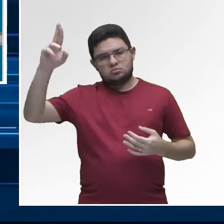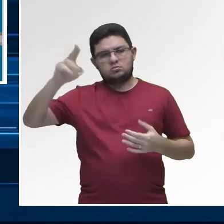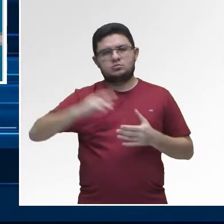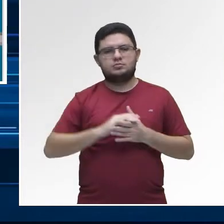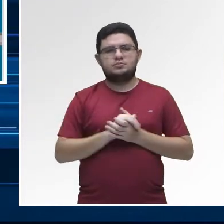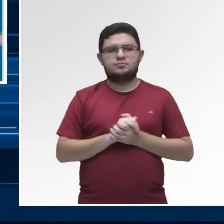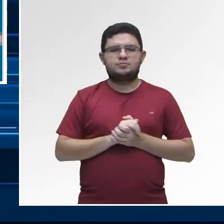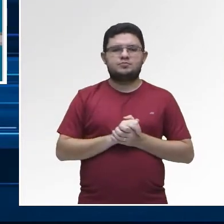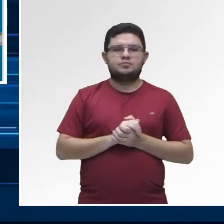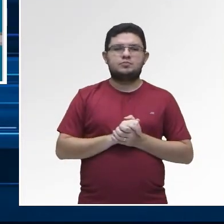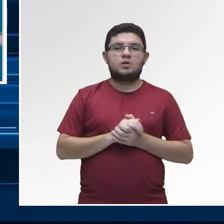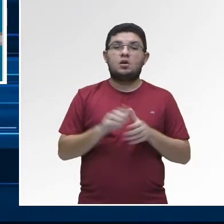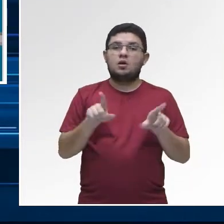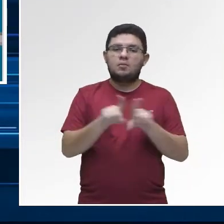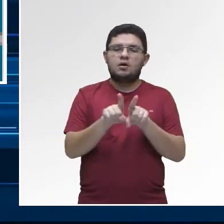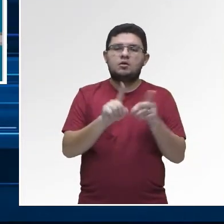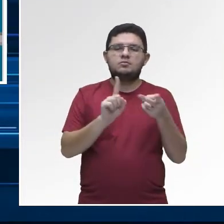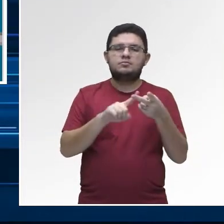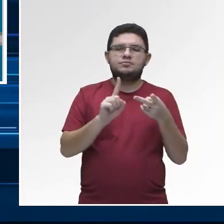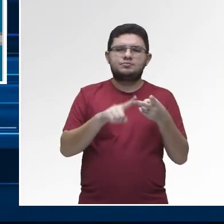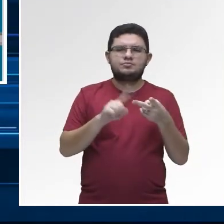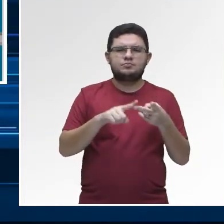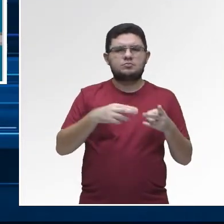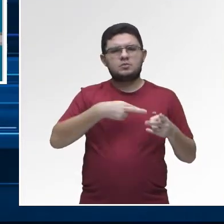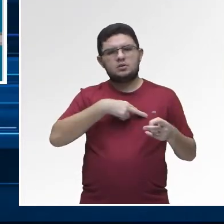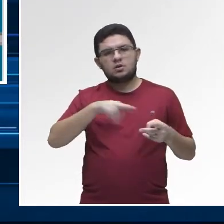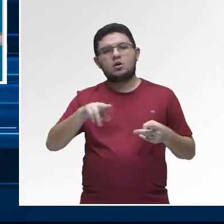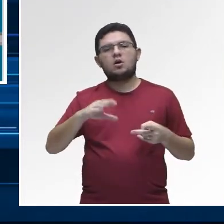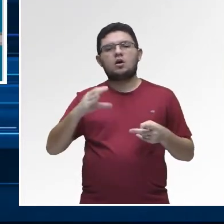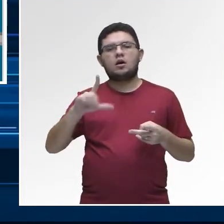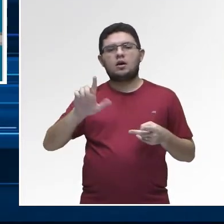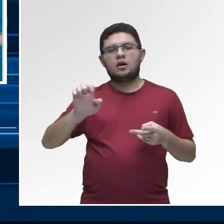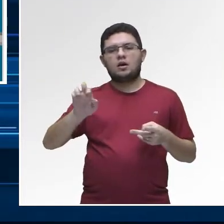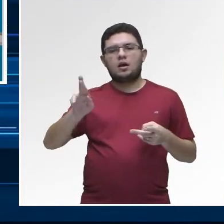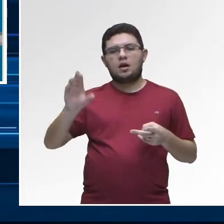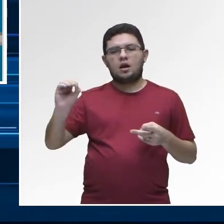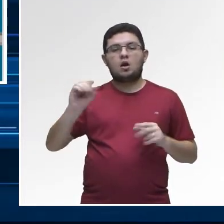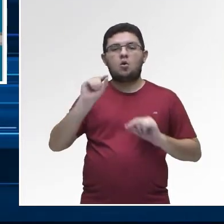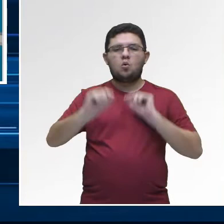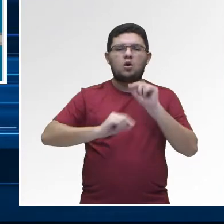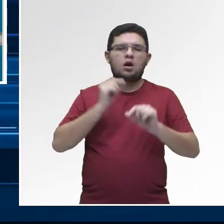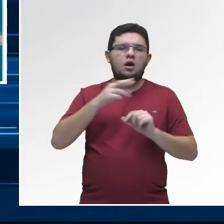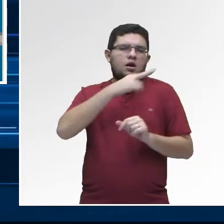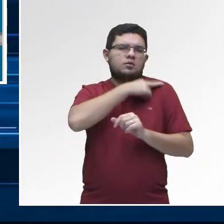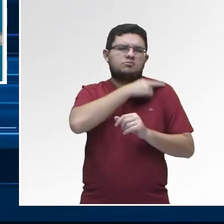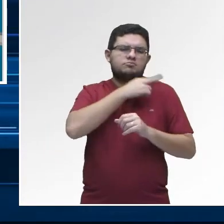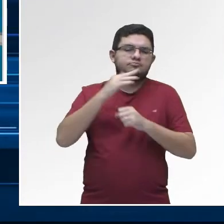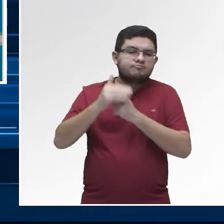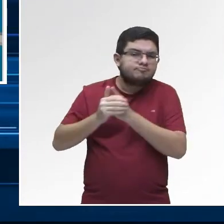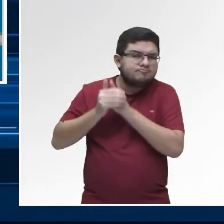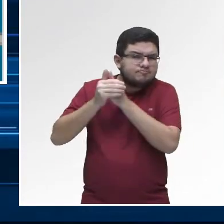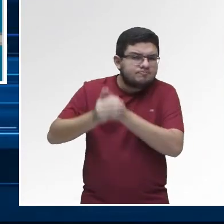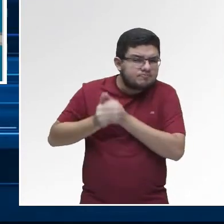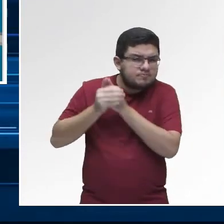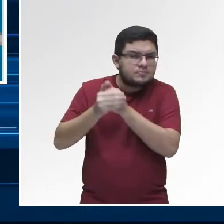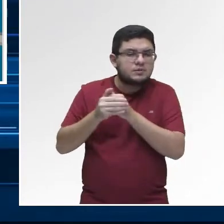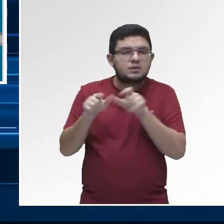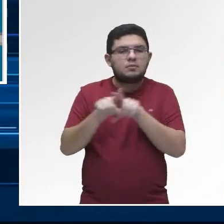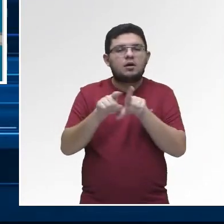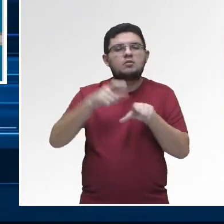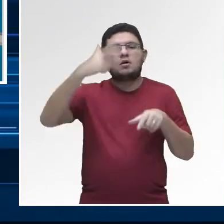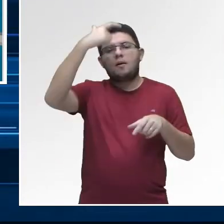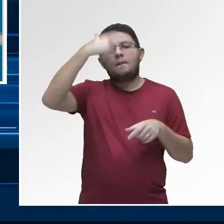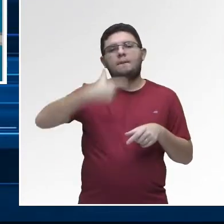O clero, aqueles que estavam responsáveis pela a oração, pela parte da ideologia moral,